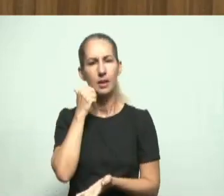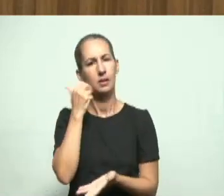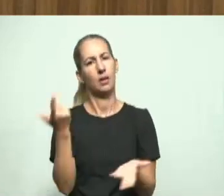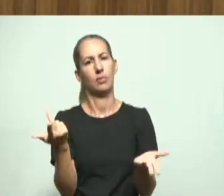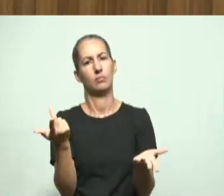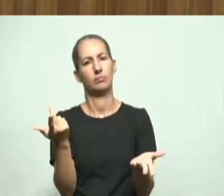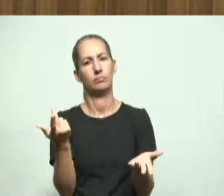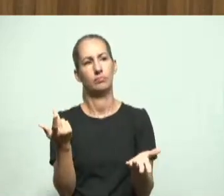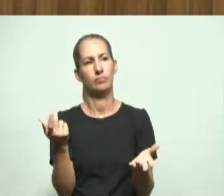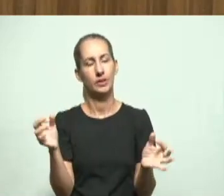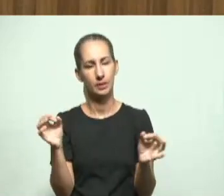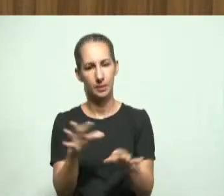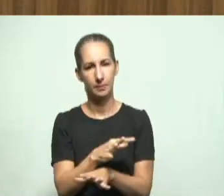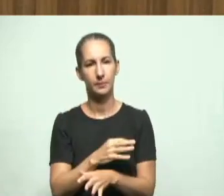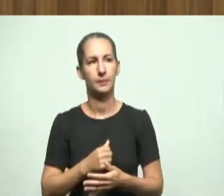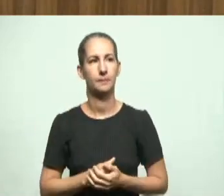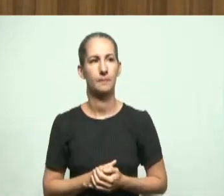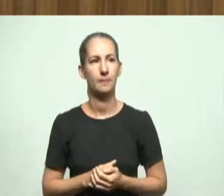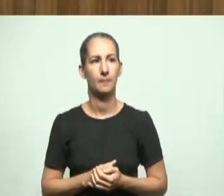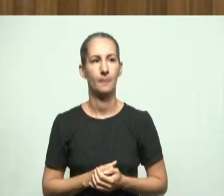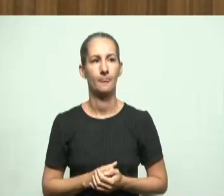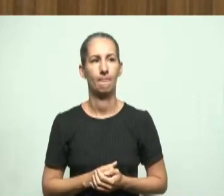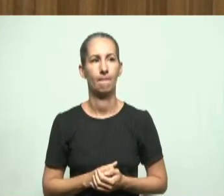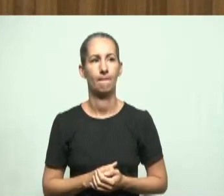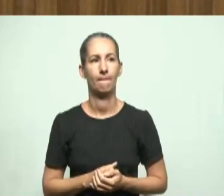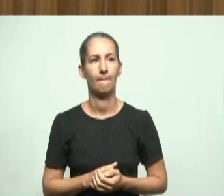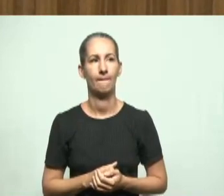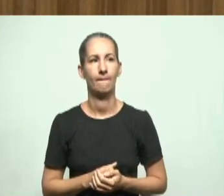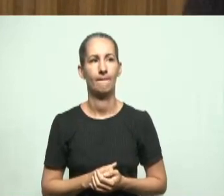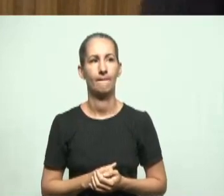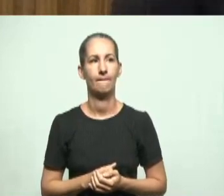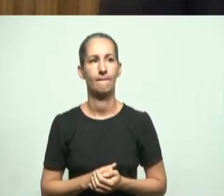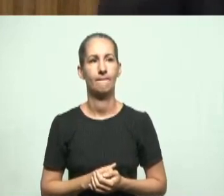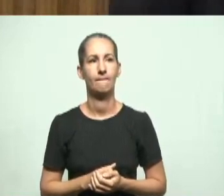aqui vou dar para terminar aqui, Bispo.